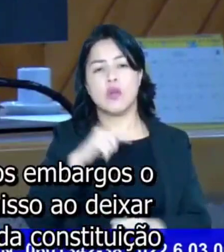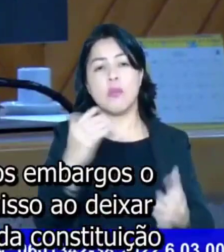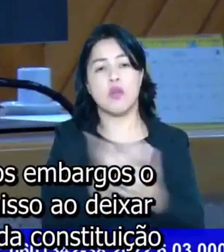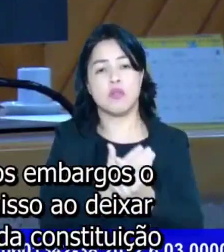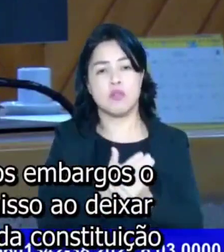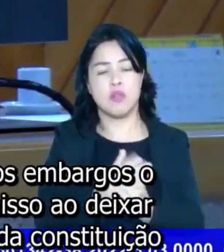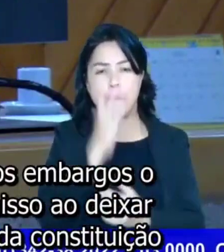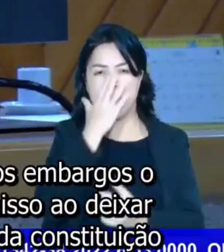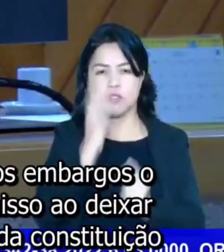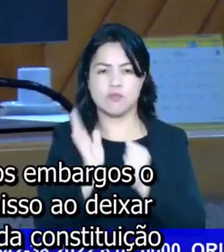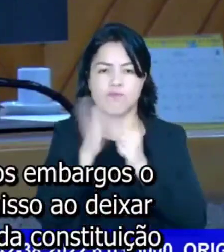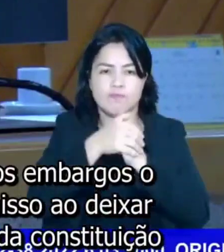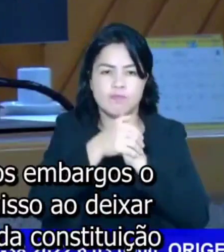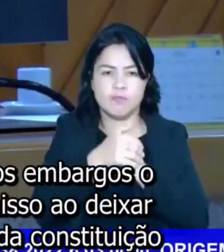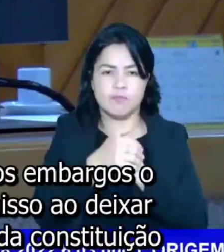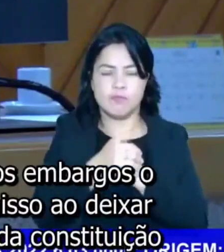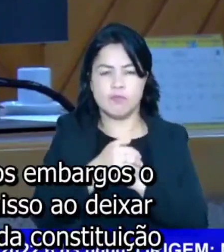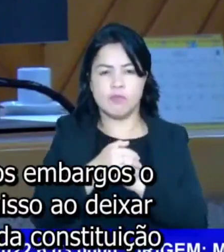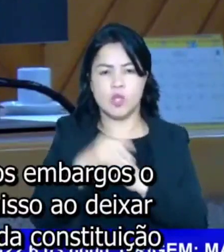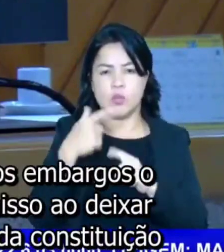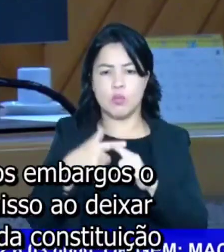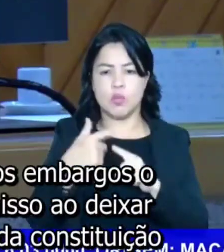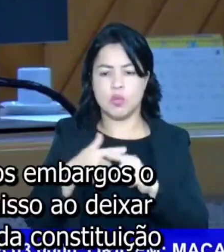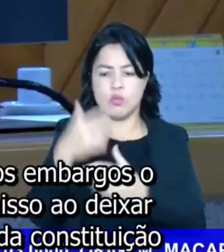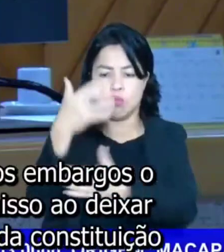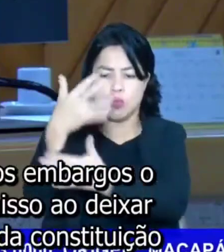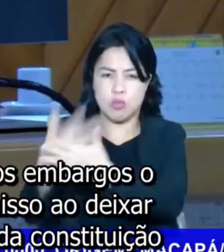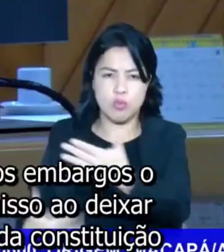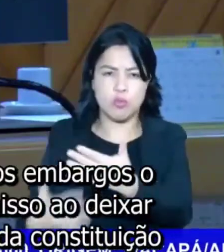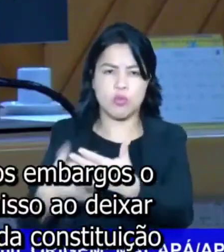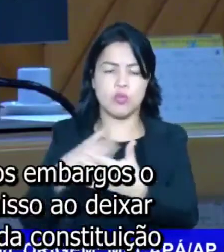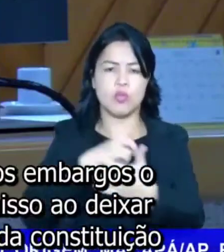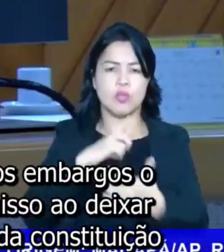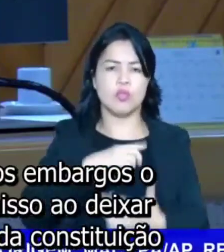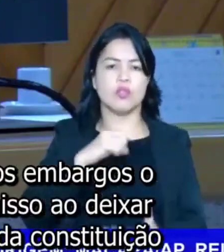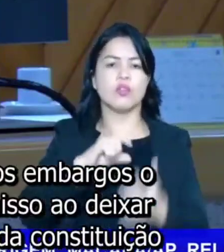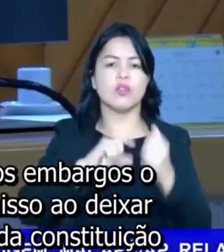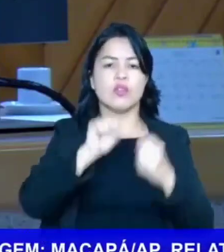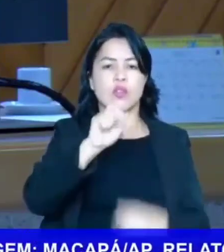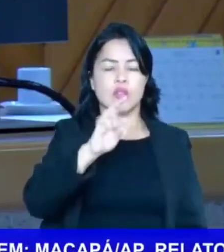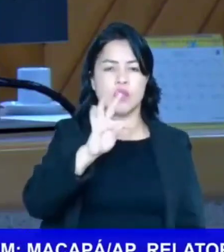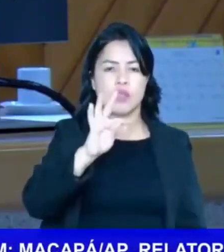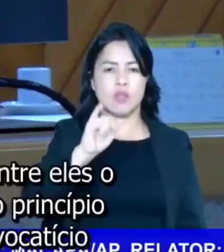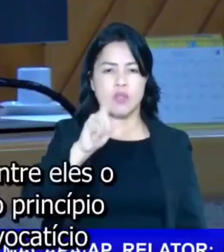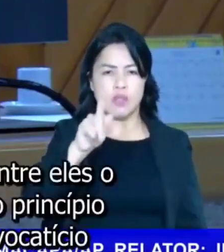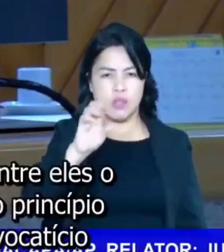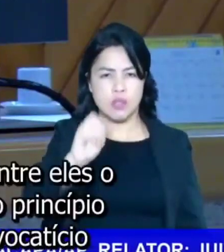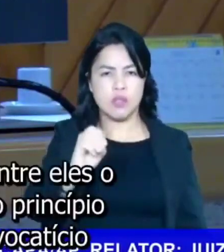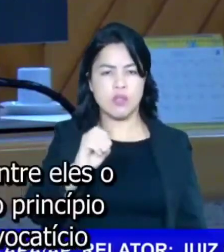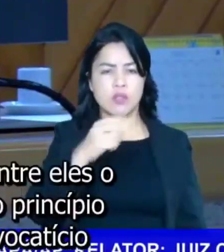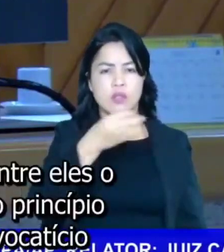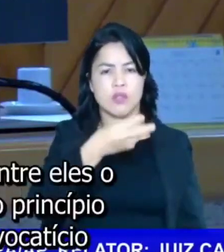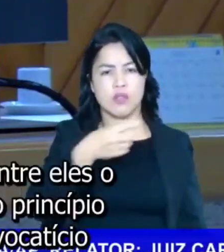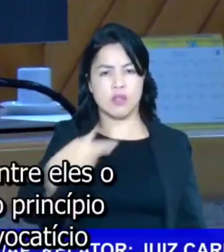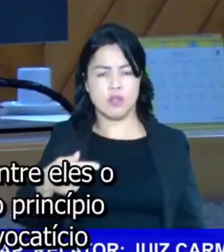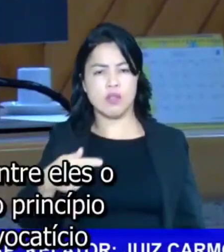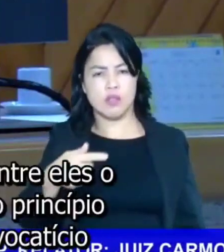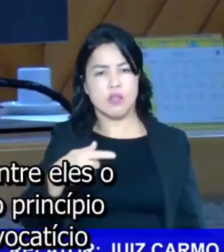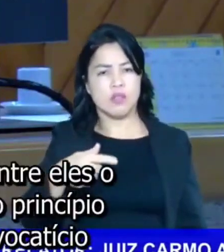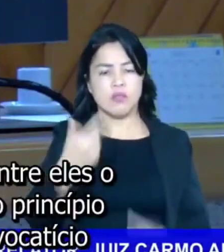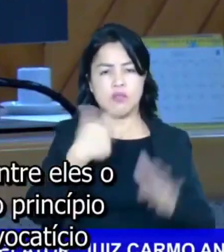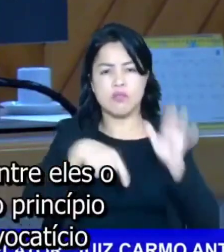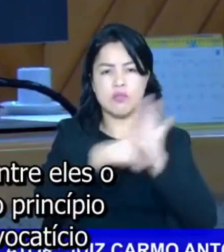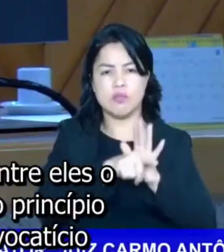omisso ao deixar de enfrentar a tese da incidência do artigo 37, caput da Constituição, que estabelece